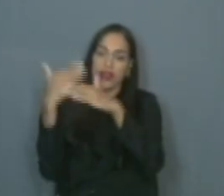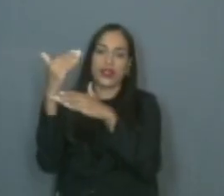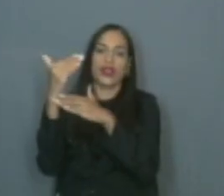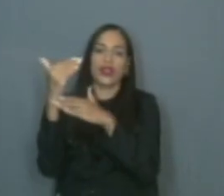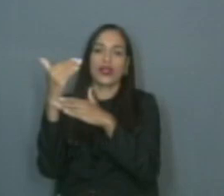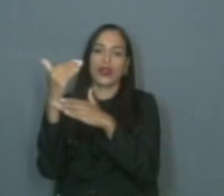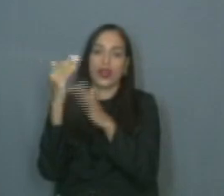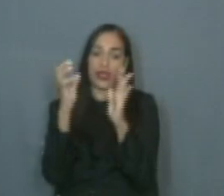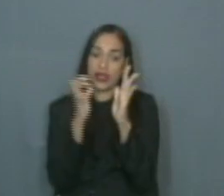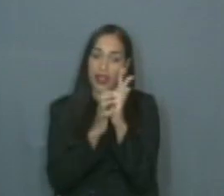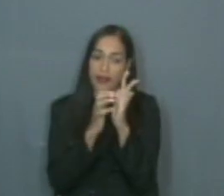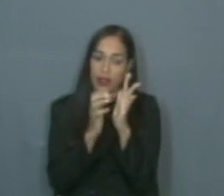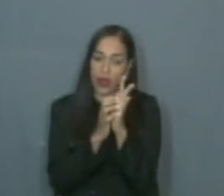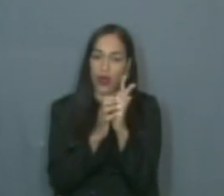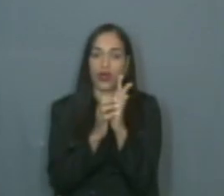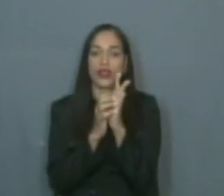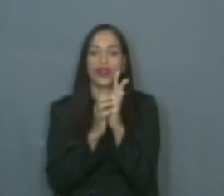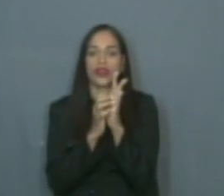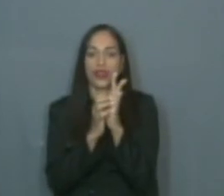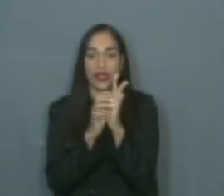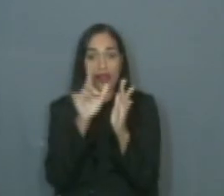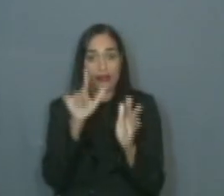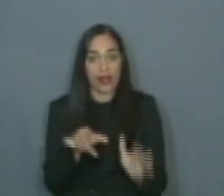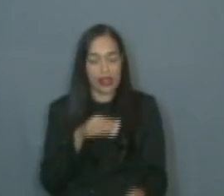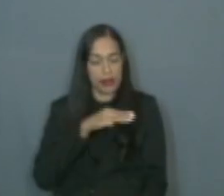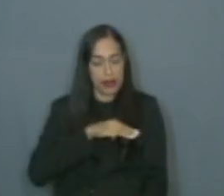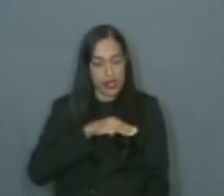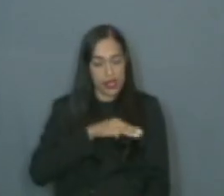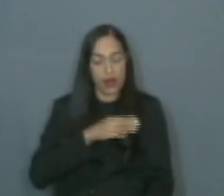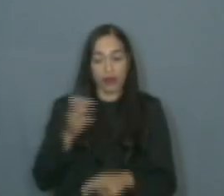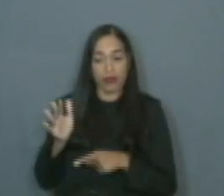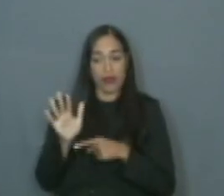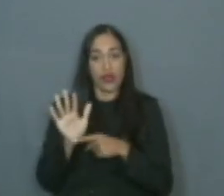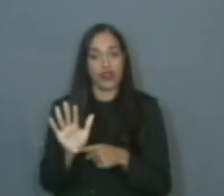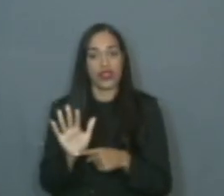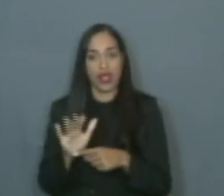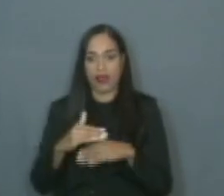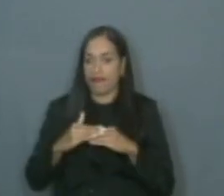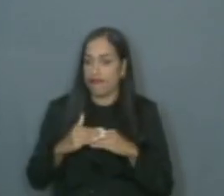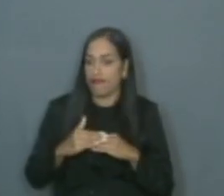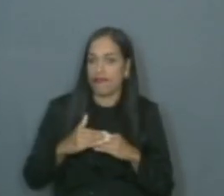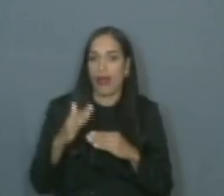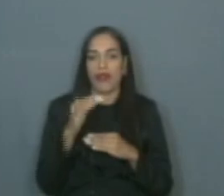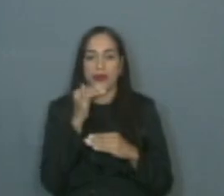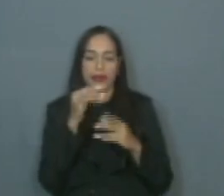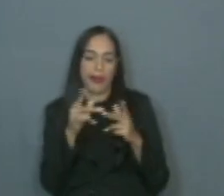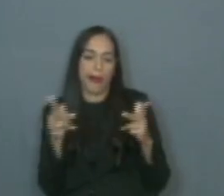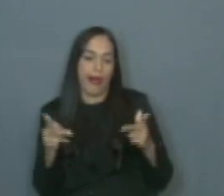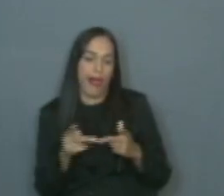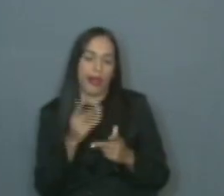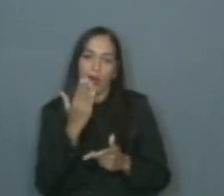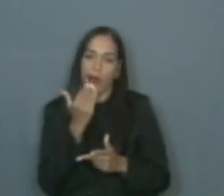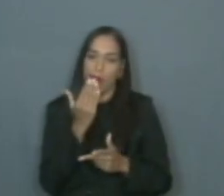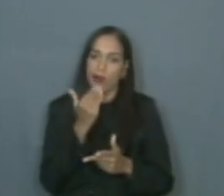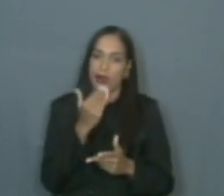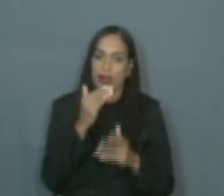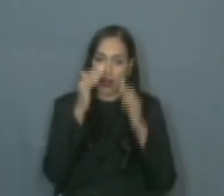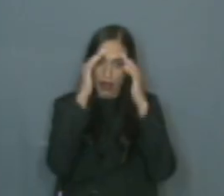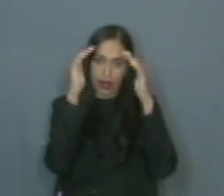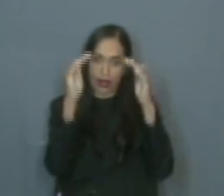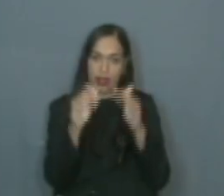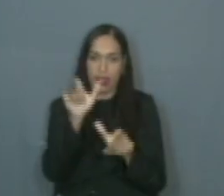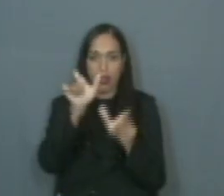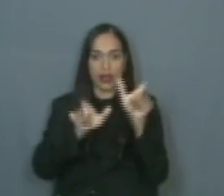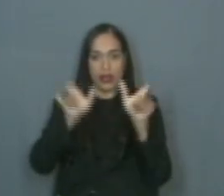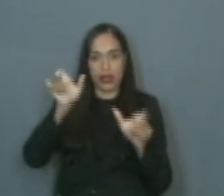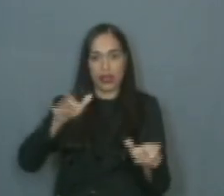desses servidores que estão imbuídos nesta missão de mostrar que vai muito mais além do que um prato de comida, mas é de dar dignidade a essas